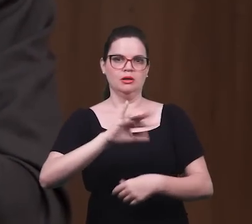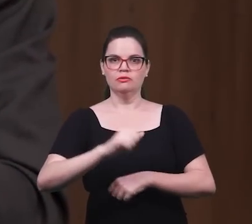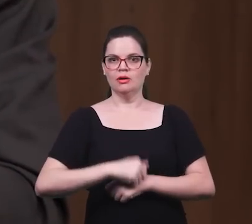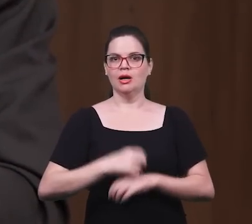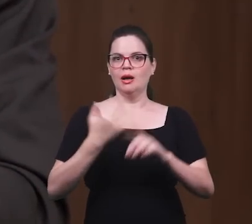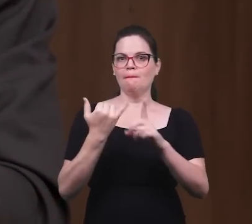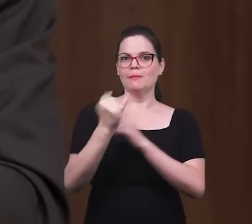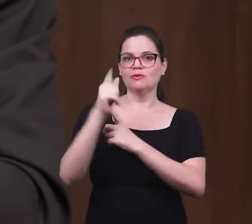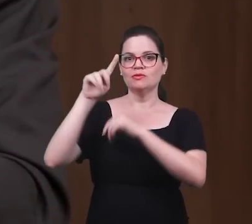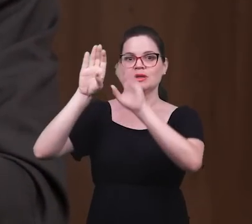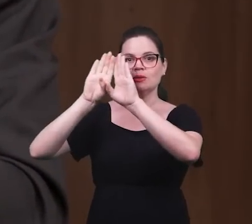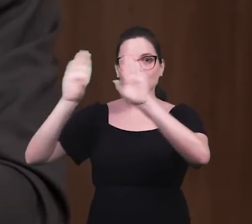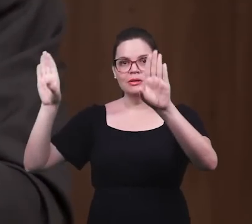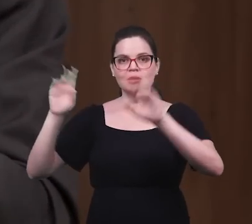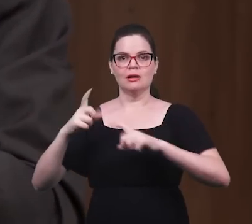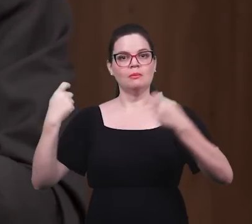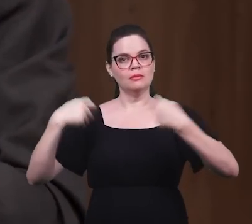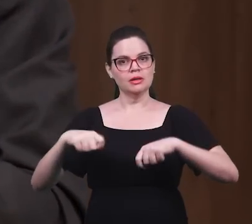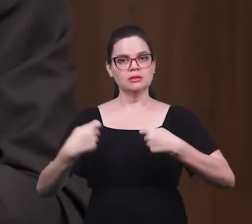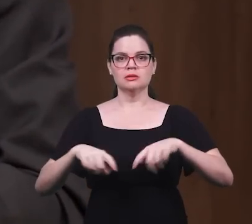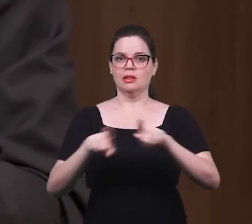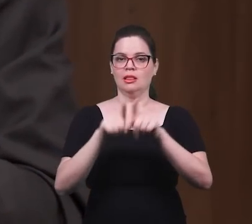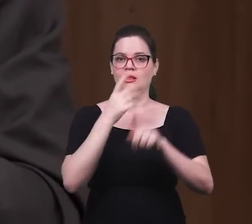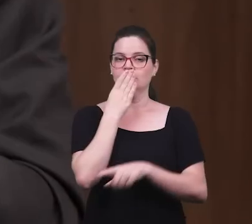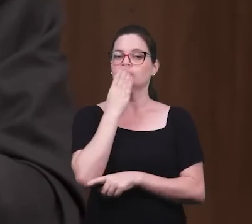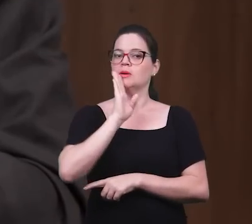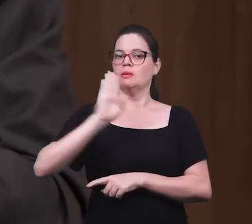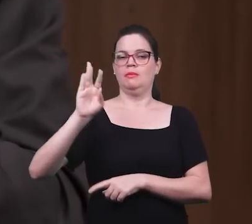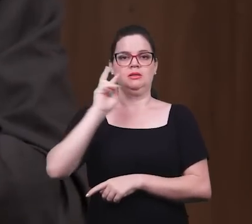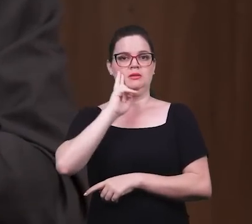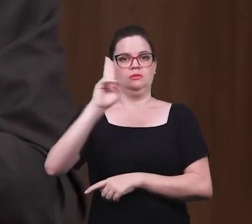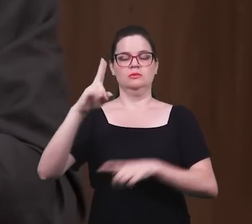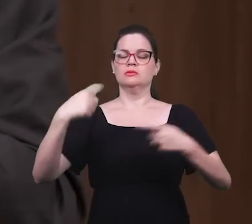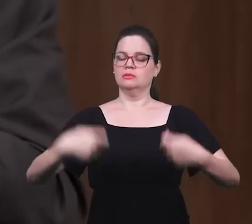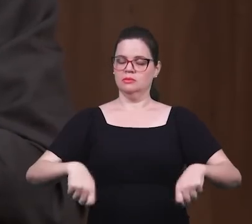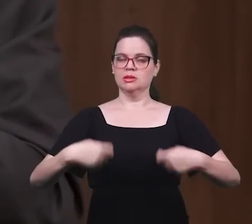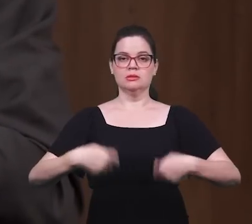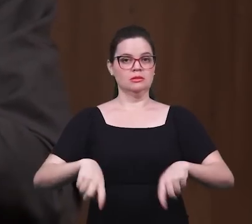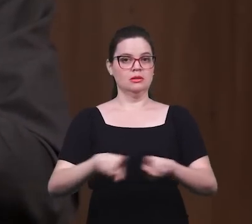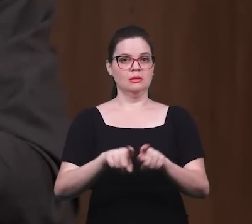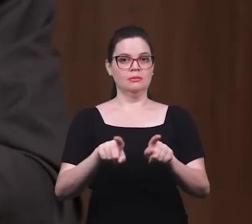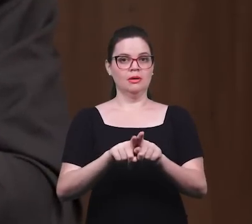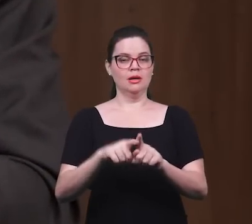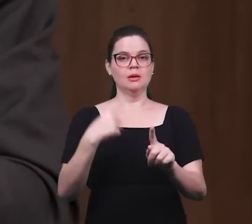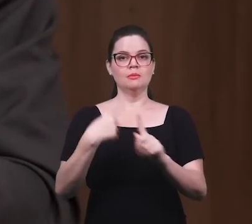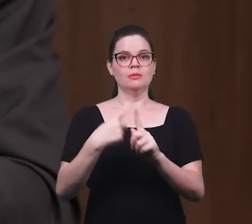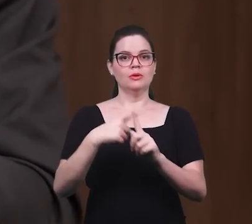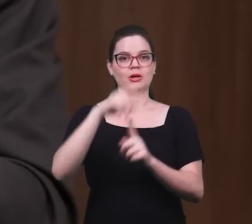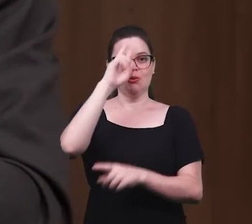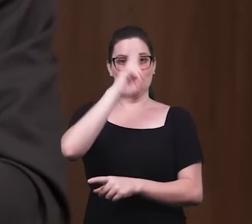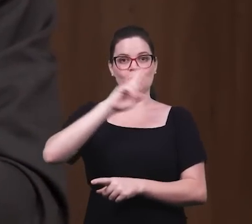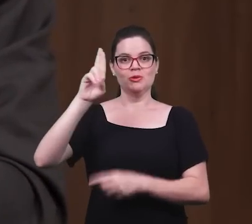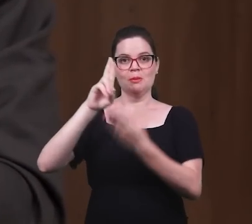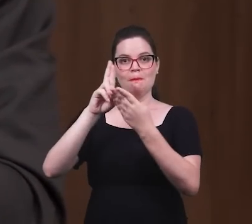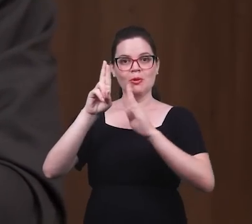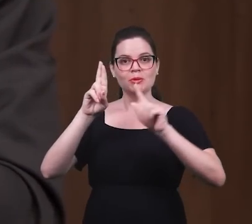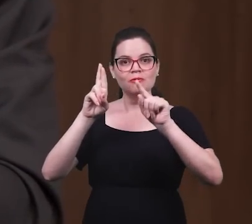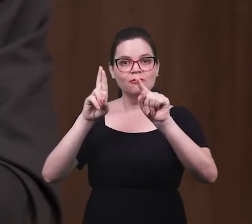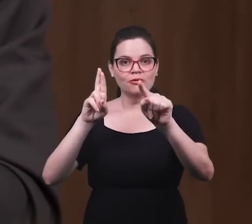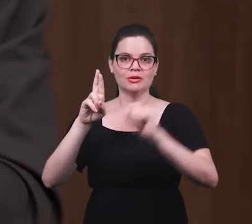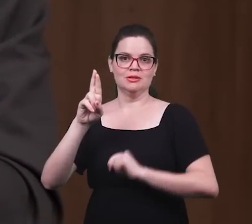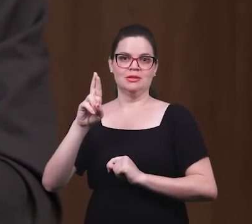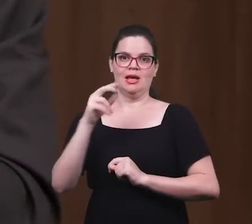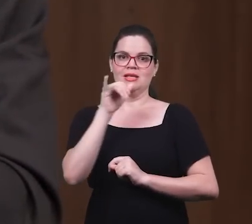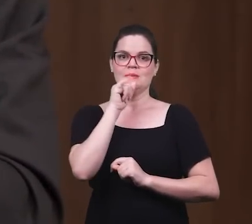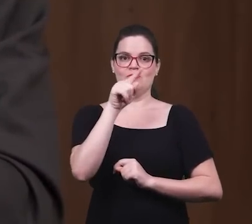profecias bíblicas precisam estar, e também as promessas do Senhor. Aquela promessa que um dia o Senhor te fez pela palavra, na oração que